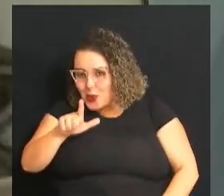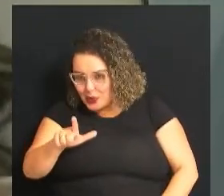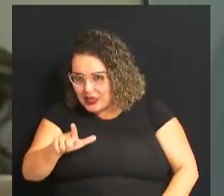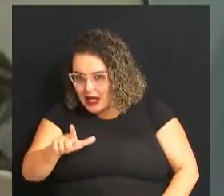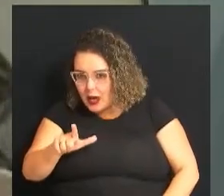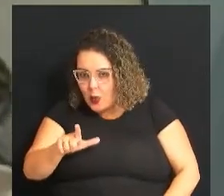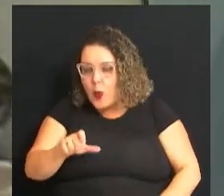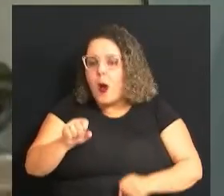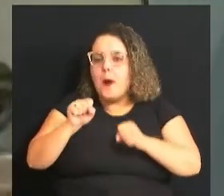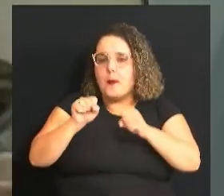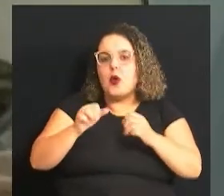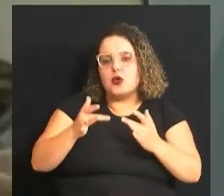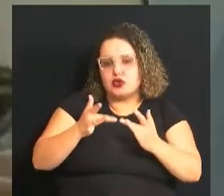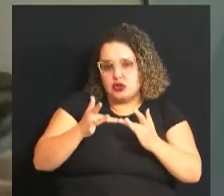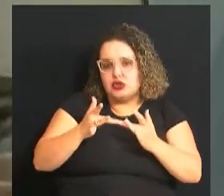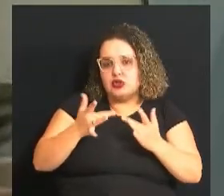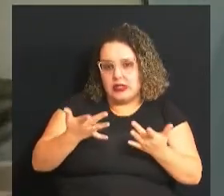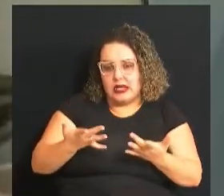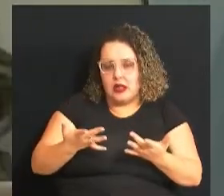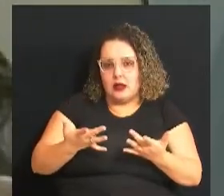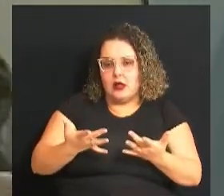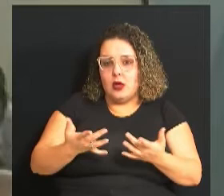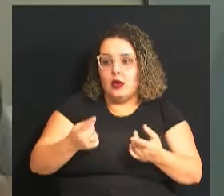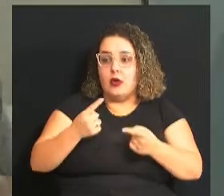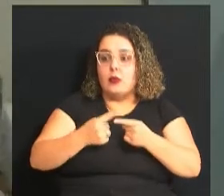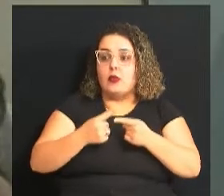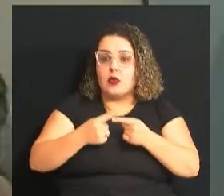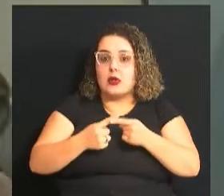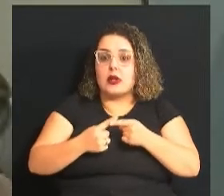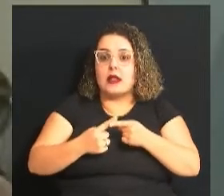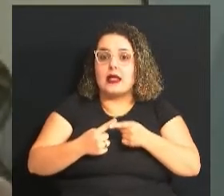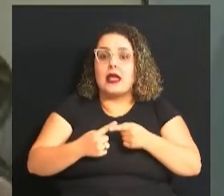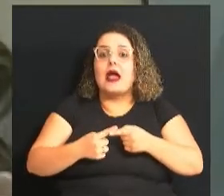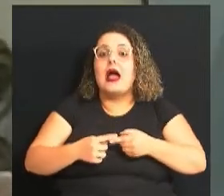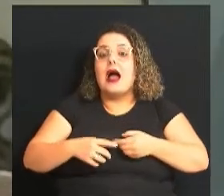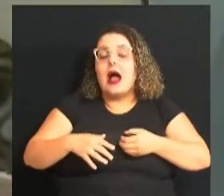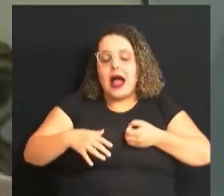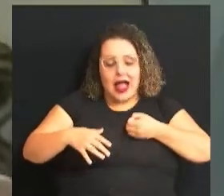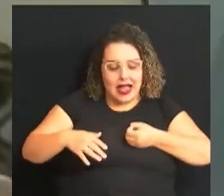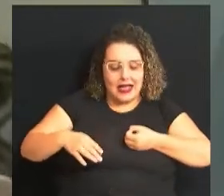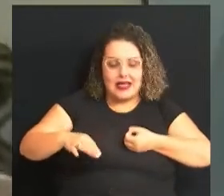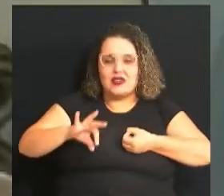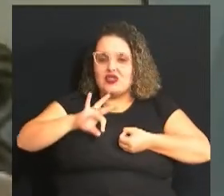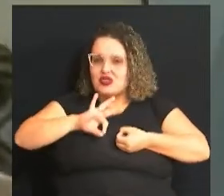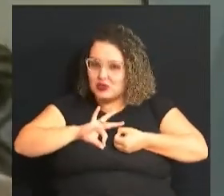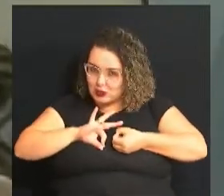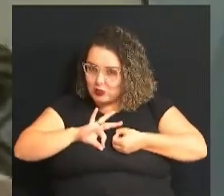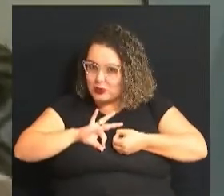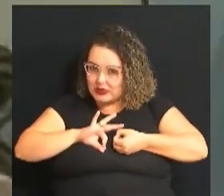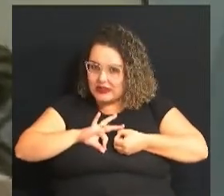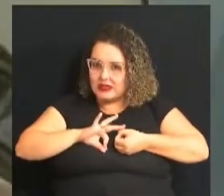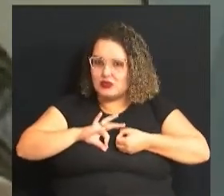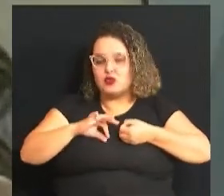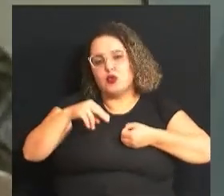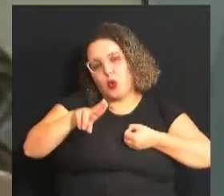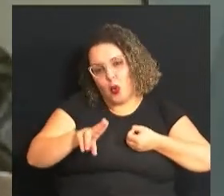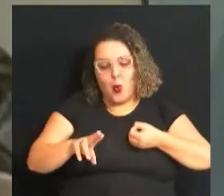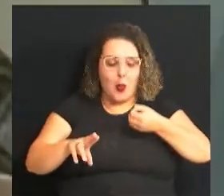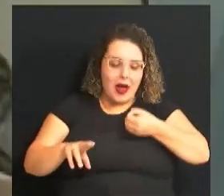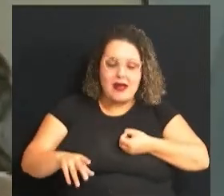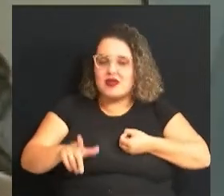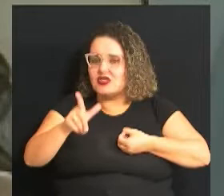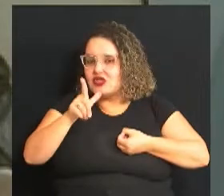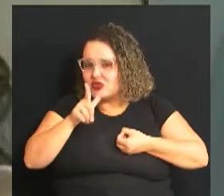contágio por conta da proximidade com a região anal. Então, é um tipo de hepatite